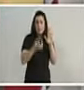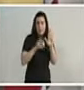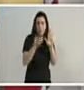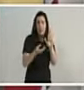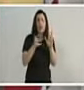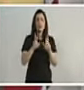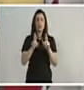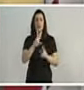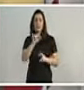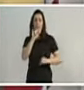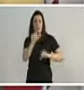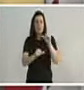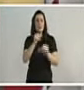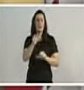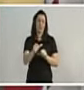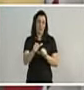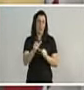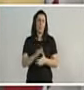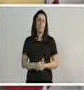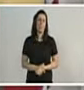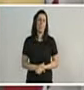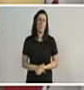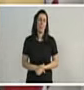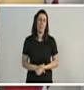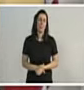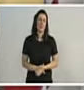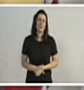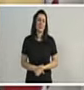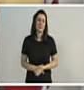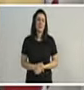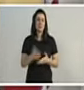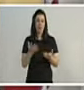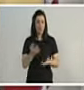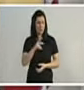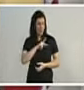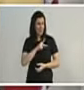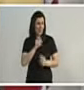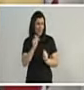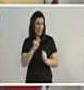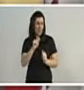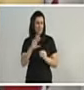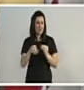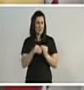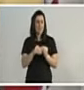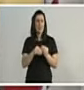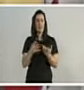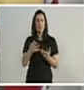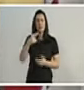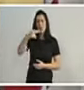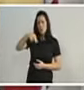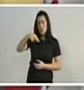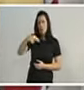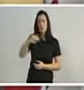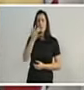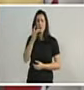positivas ainda em tempo queria falar presente se vossa excelência me permite aqui sobre novembro prado é